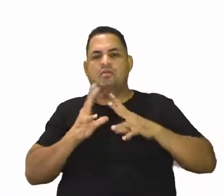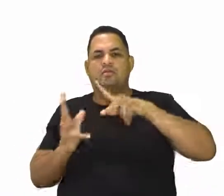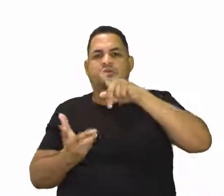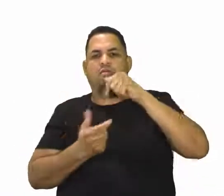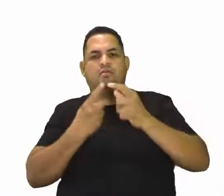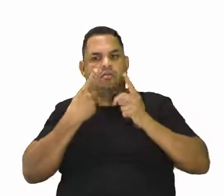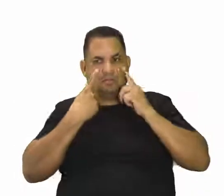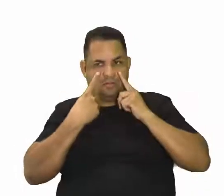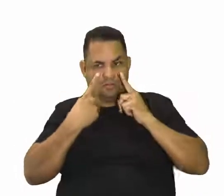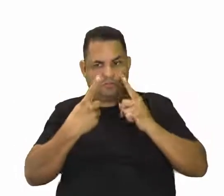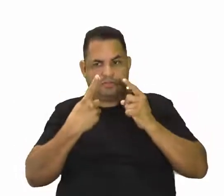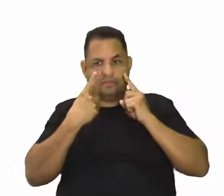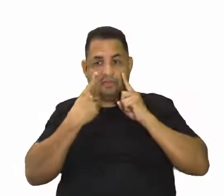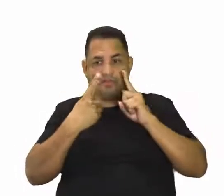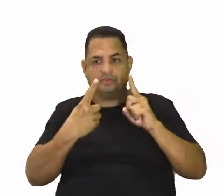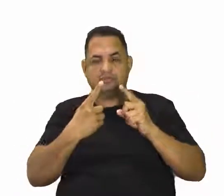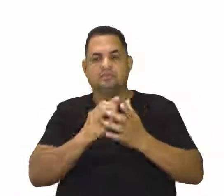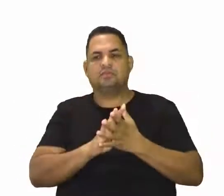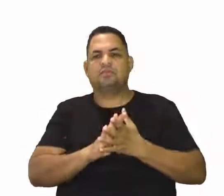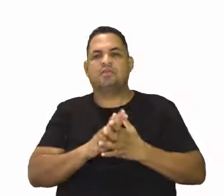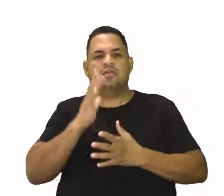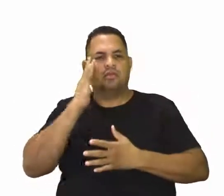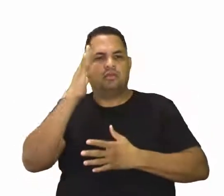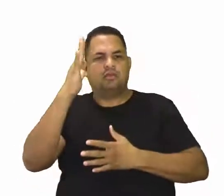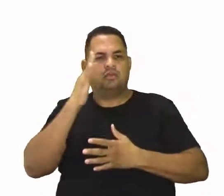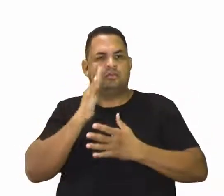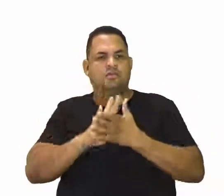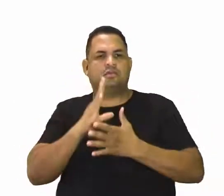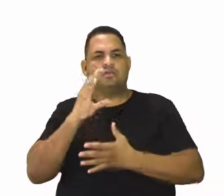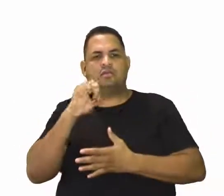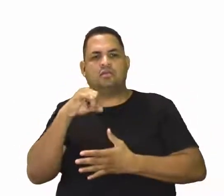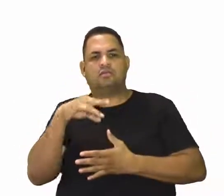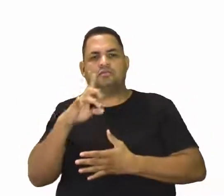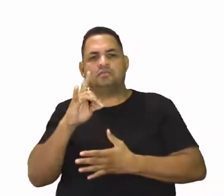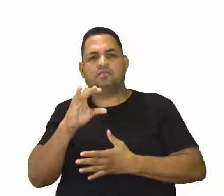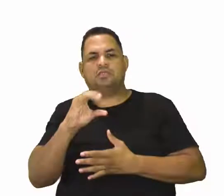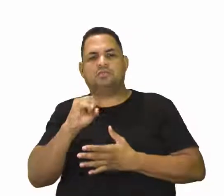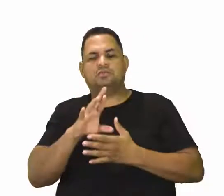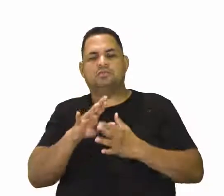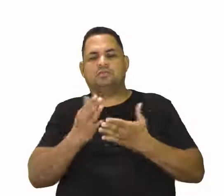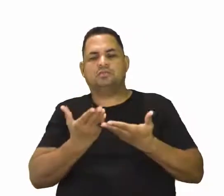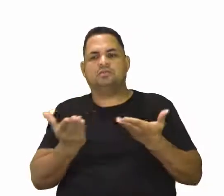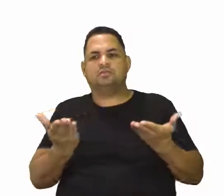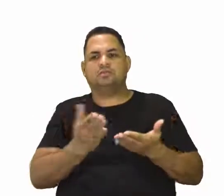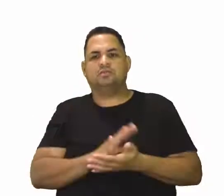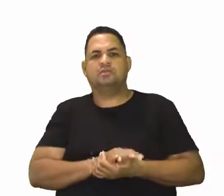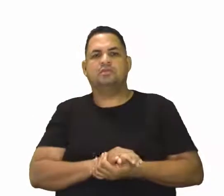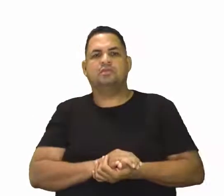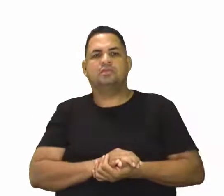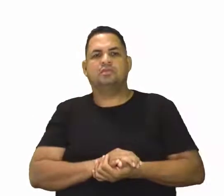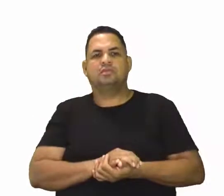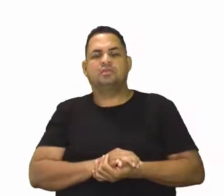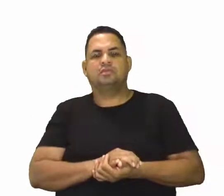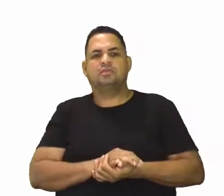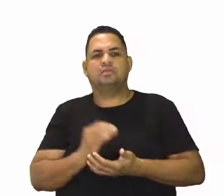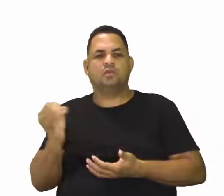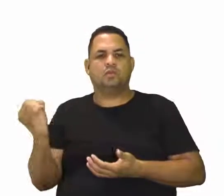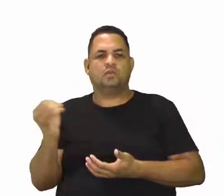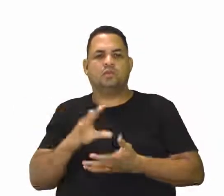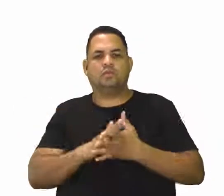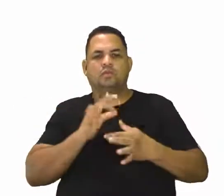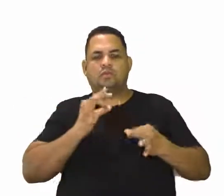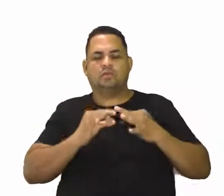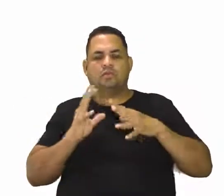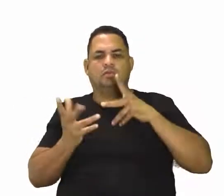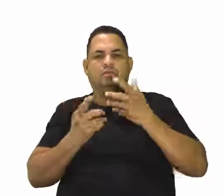ela é vista como uma teoria da conspiração Viu aí a nova ordem mundial é hibisco uma